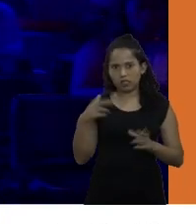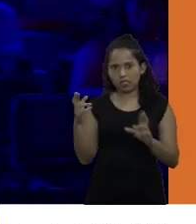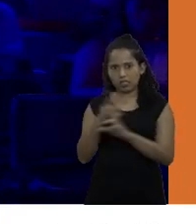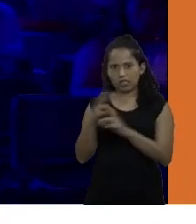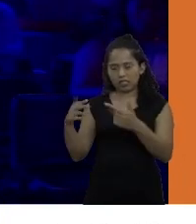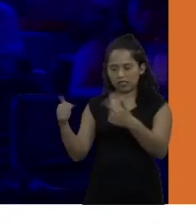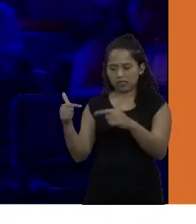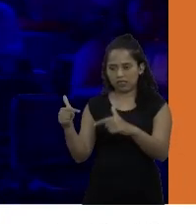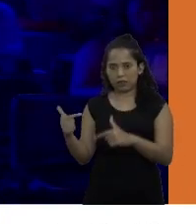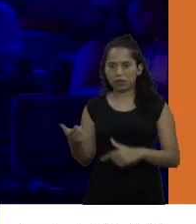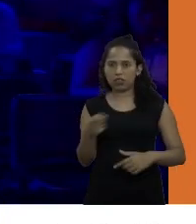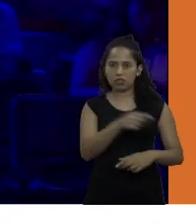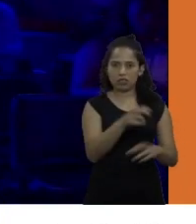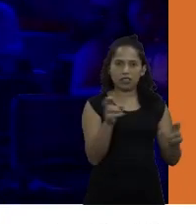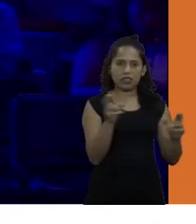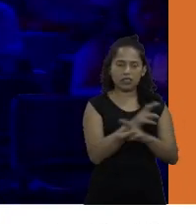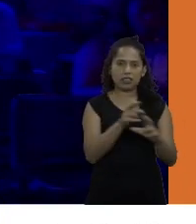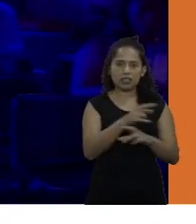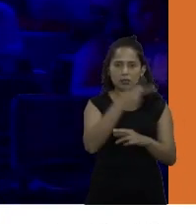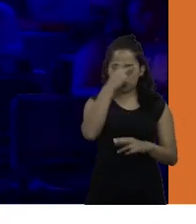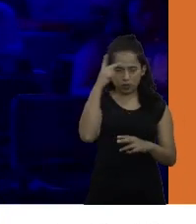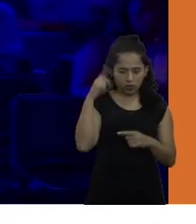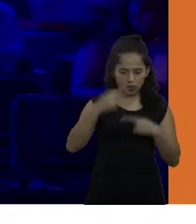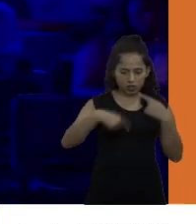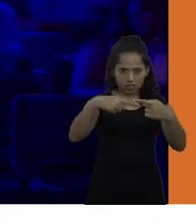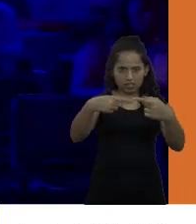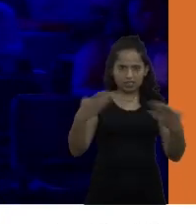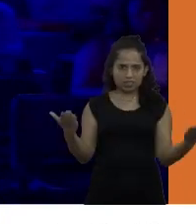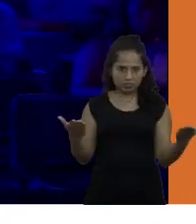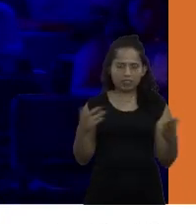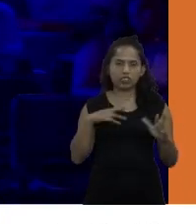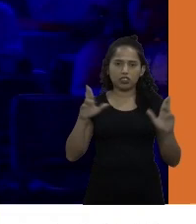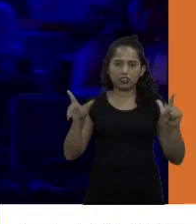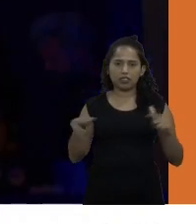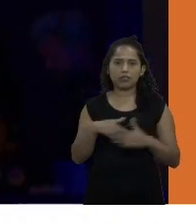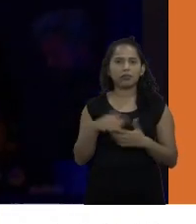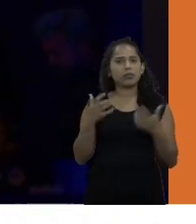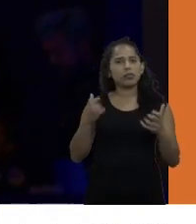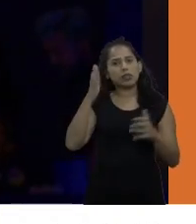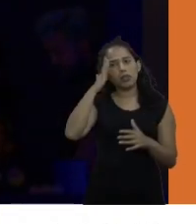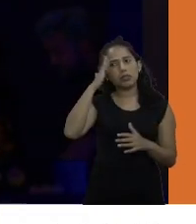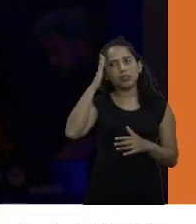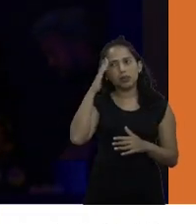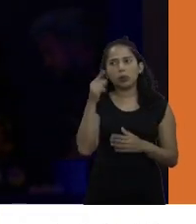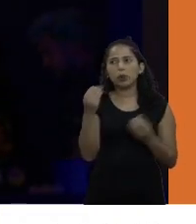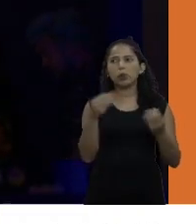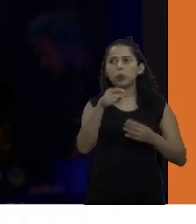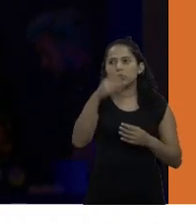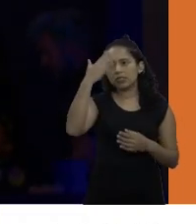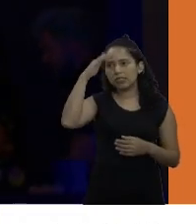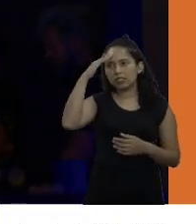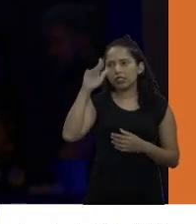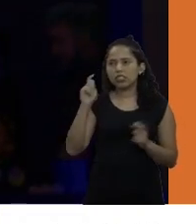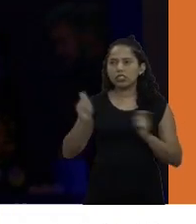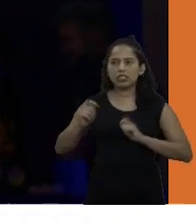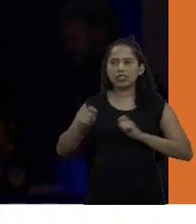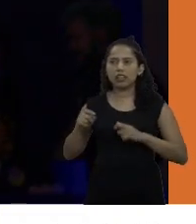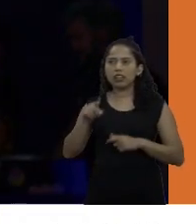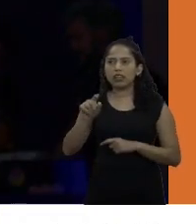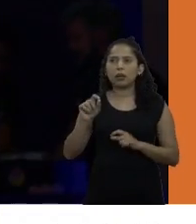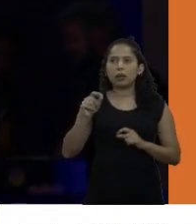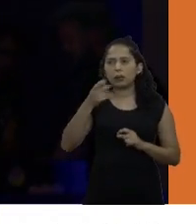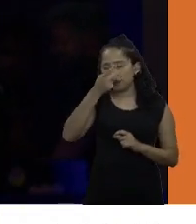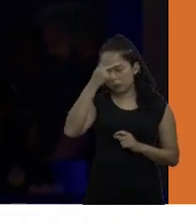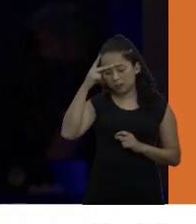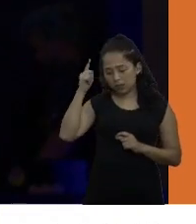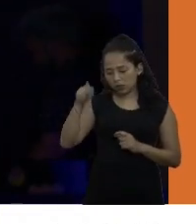muito diferente da relação de pessoas da minha geração com o trabalho às vezes. Uhum. E aí eu queria te perguntar como que você entende ou você acha que é possível motivar